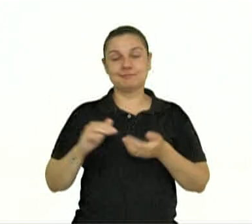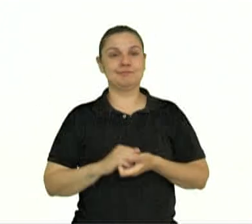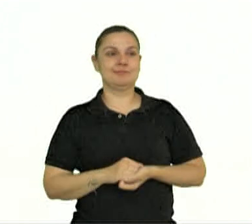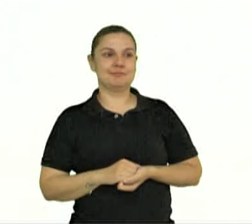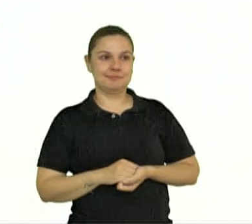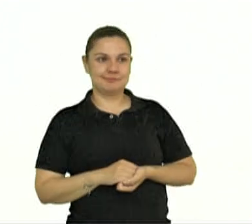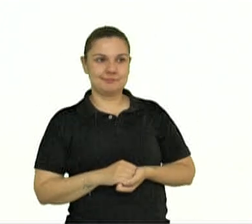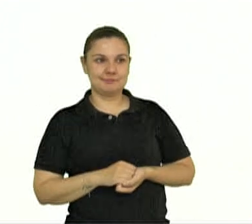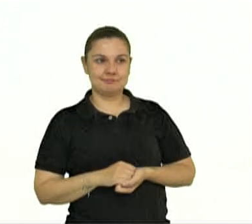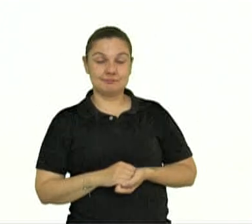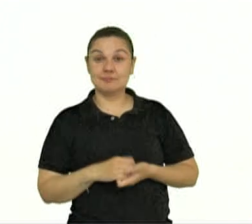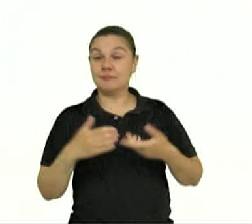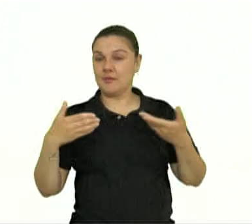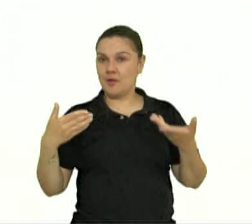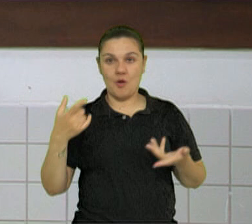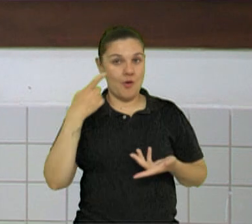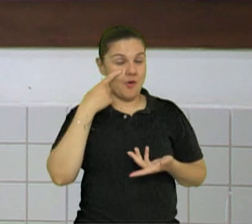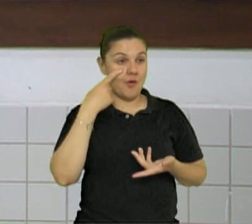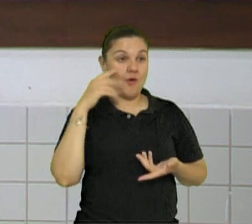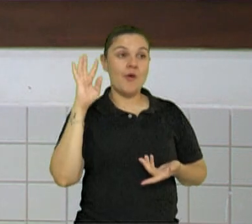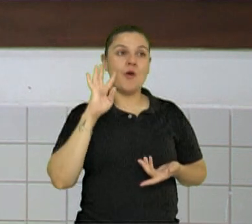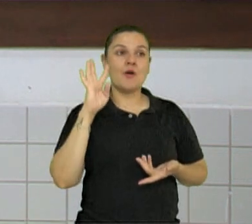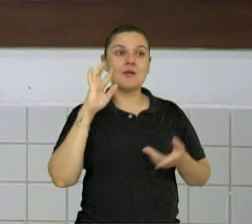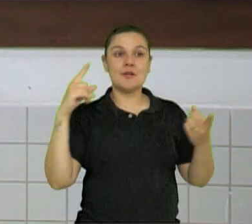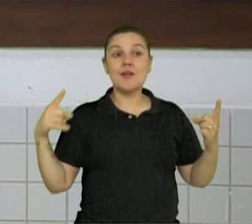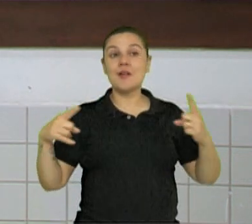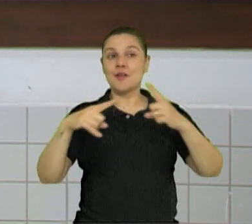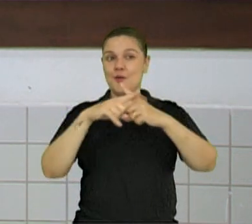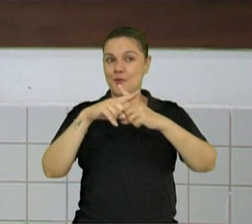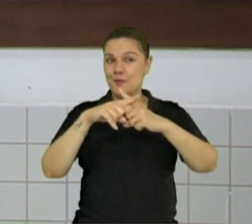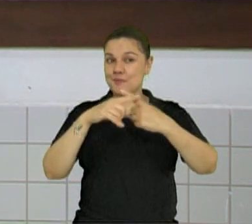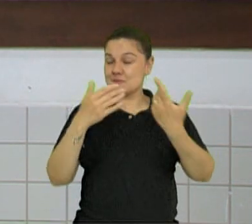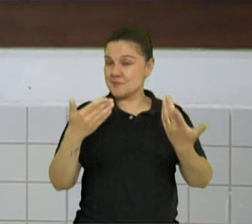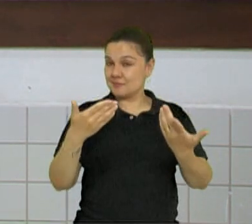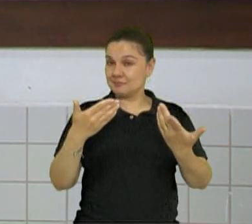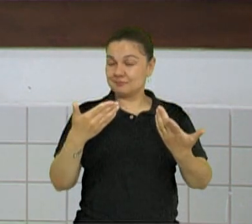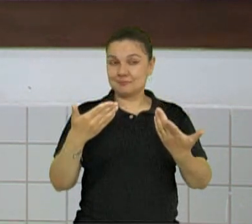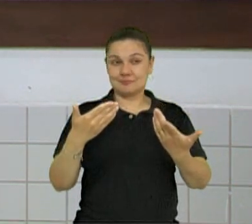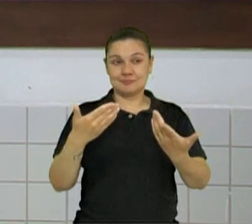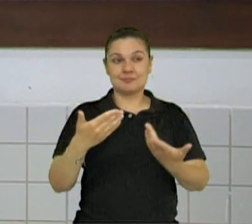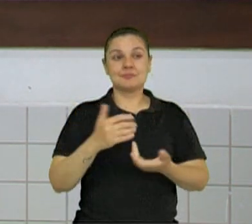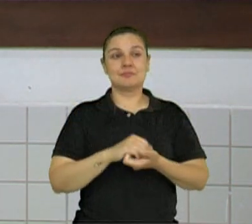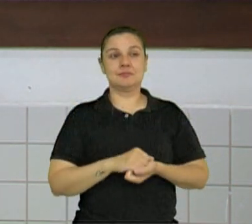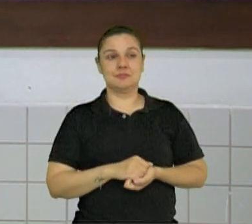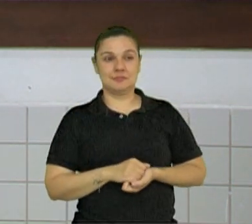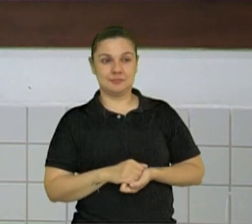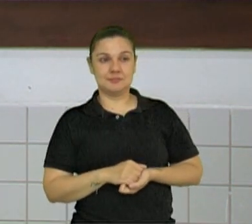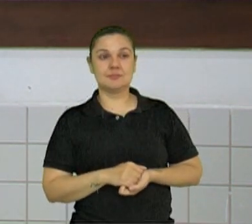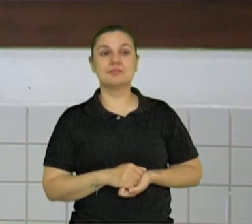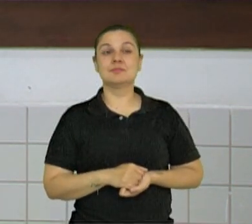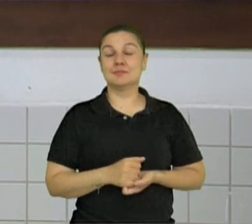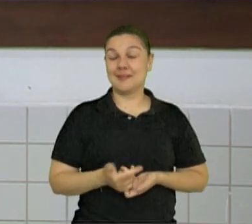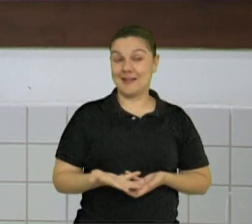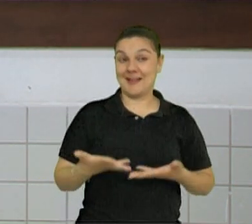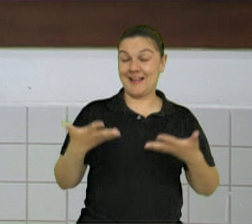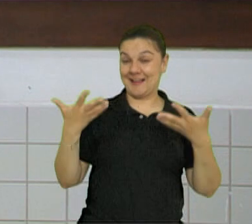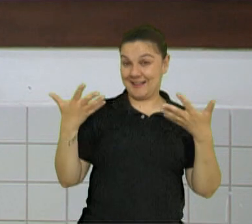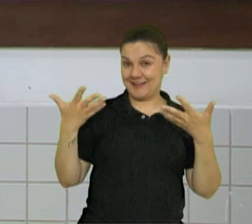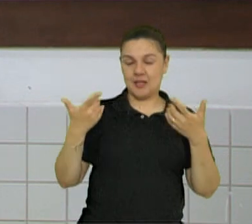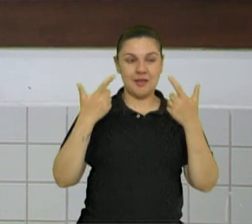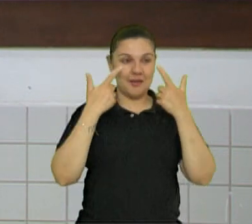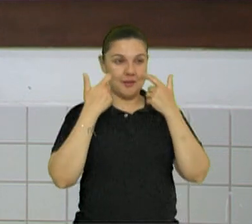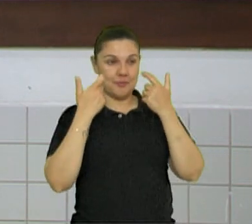como alegria. E olha que bacana como ele cruza essas informações. Então ele tem alegria e